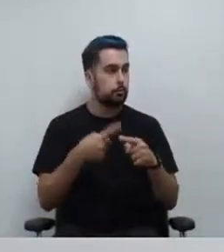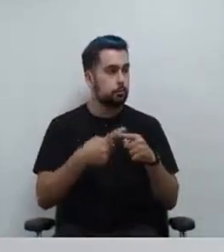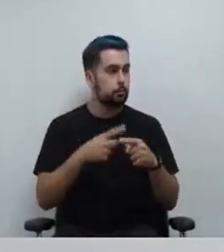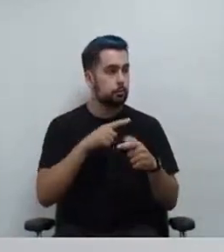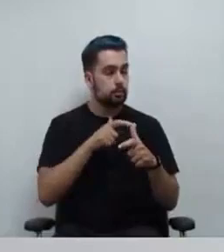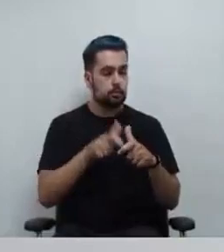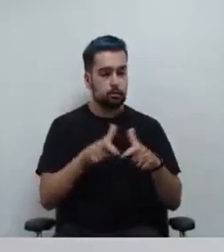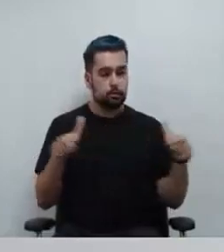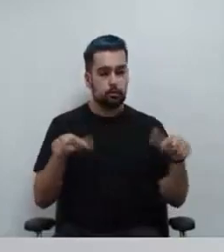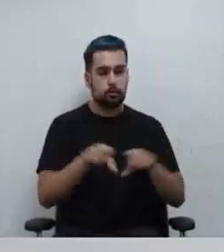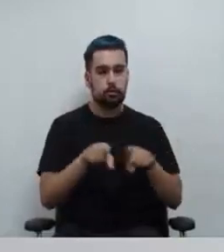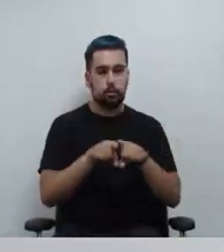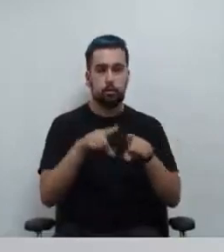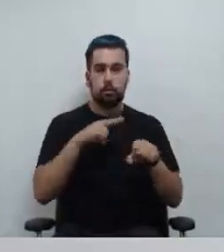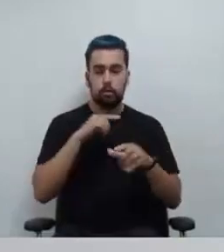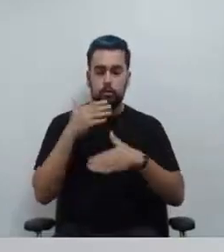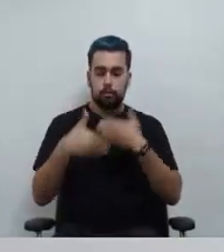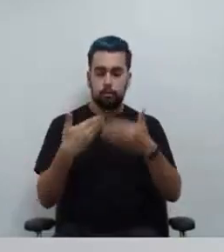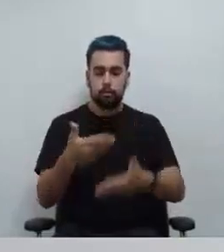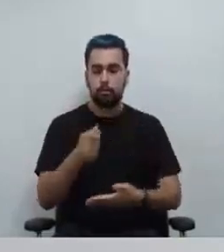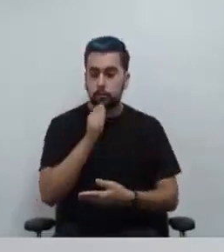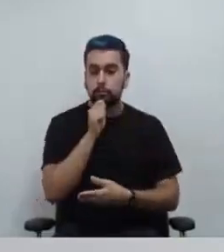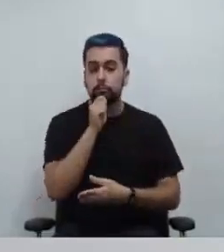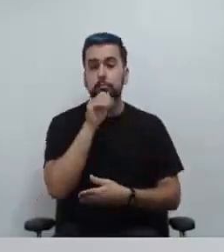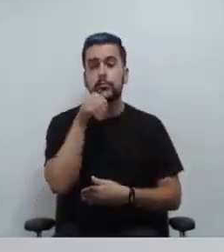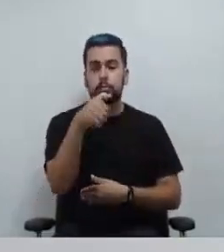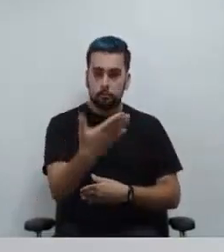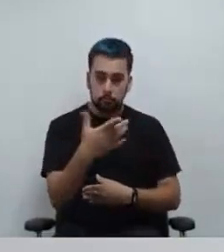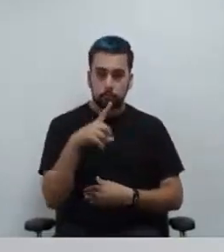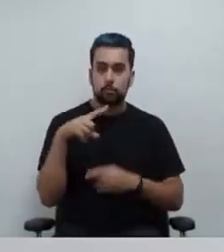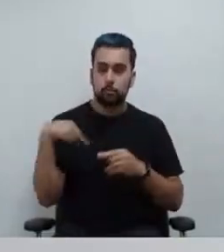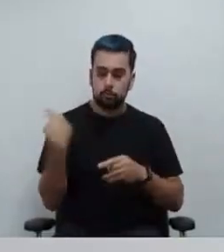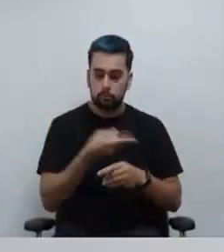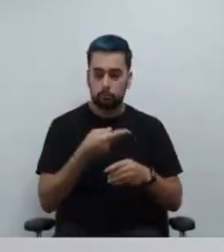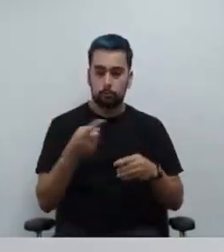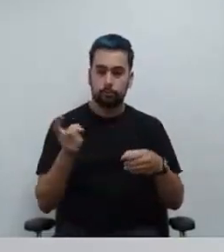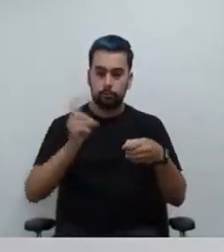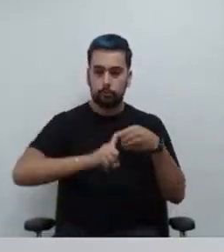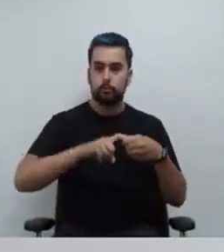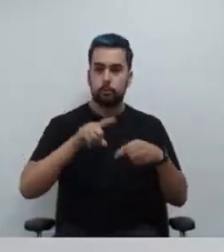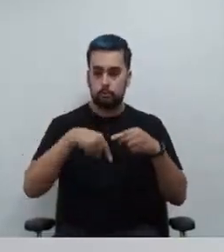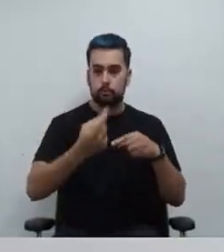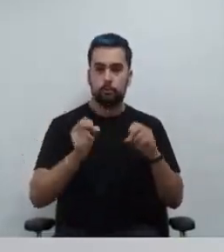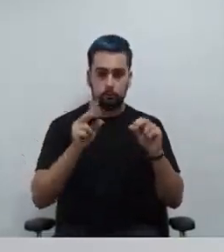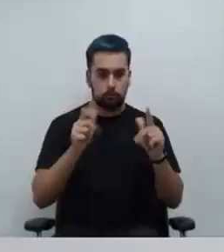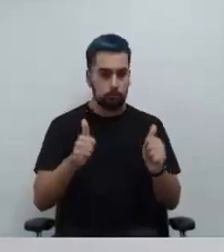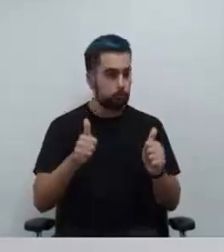tem a expansão, tem outros processos ainda, e retomamos depois, tudo bem?